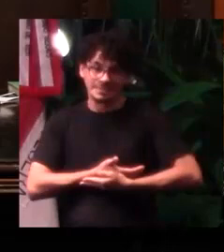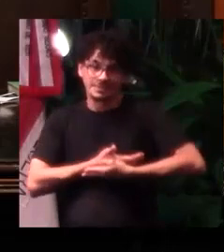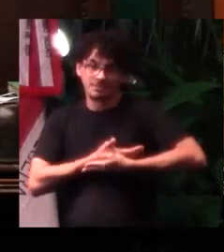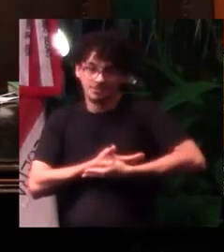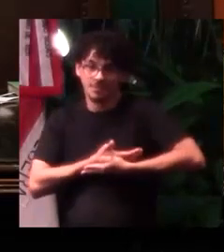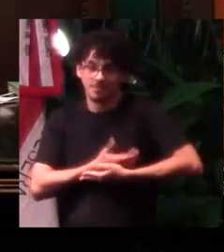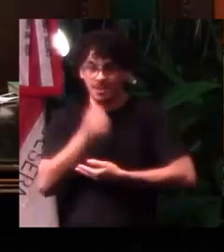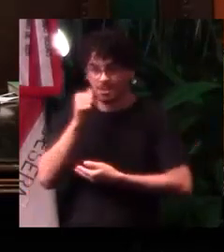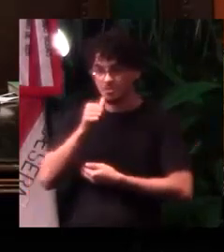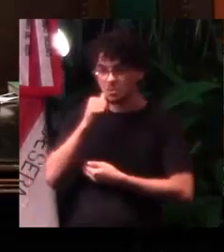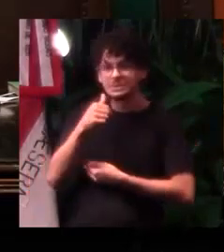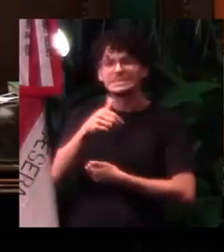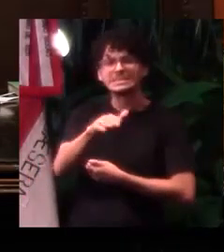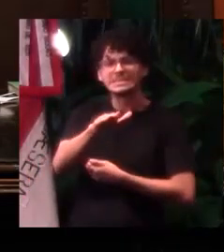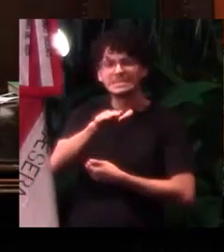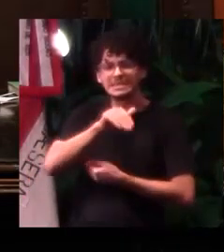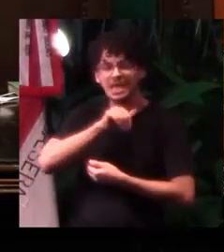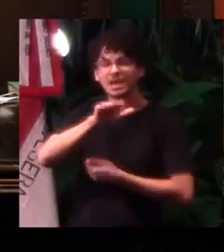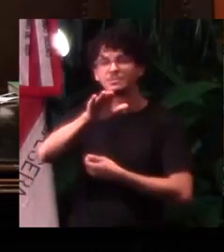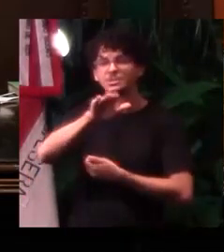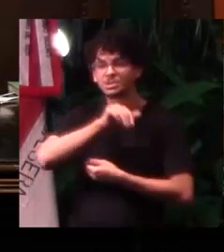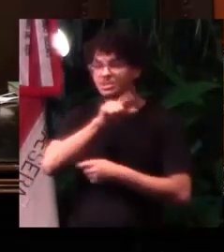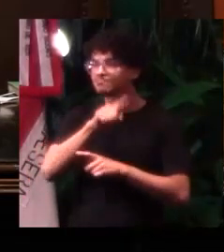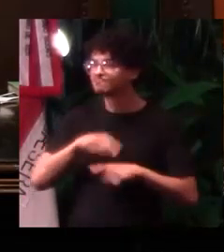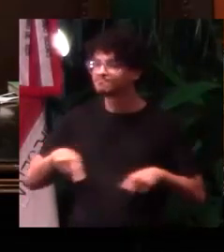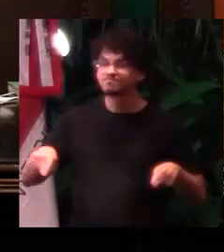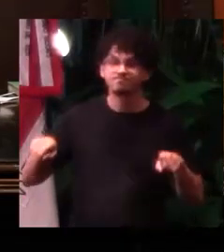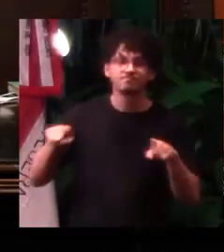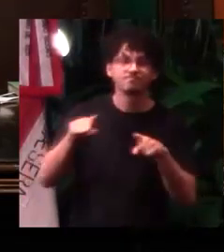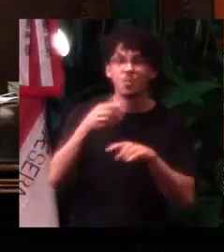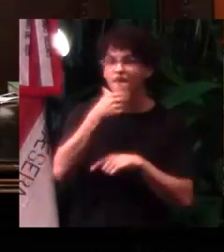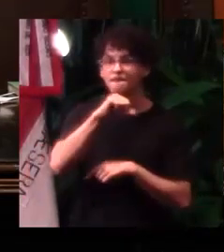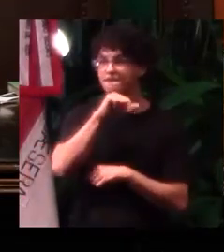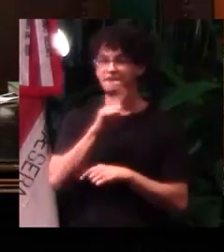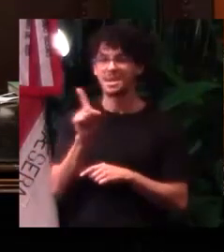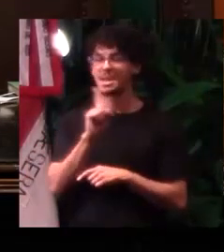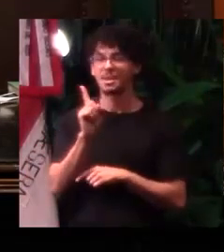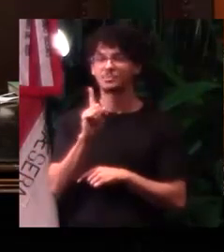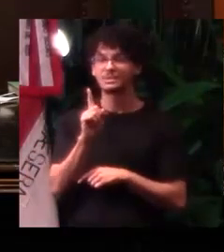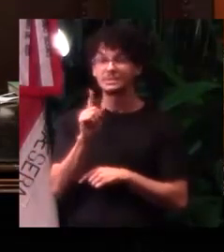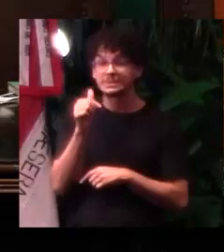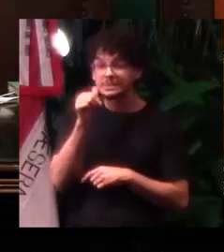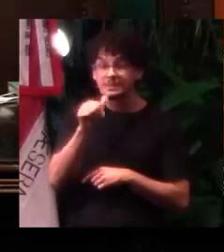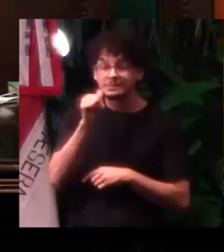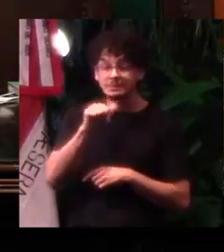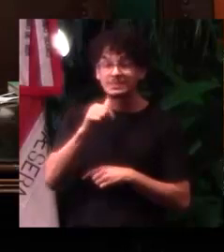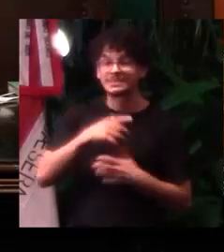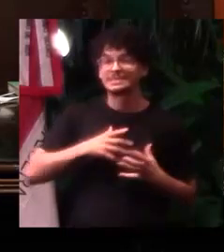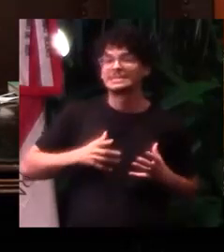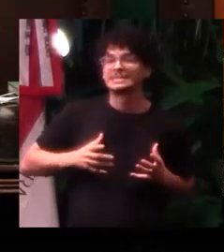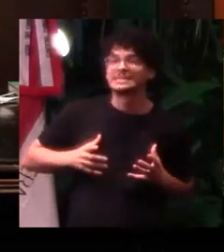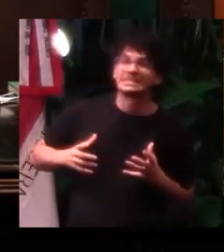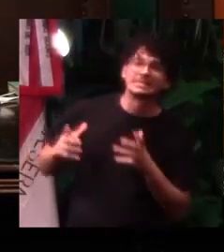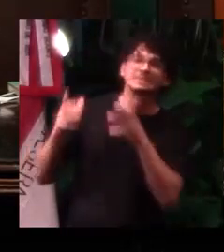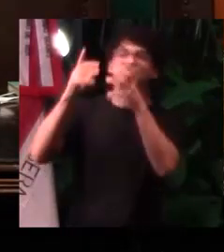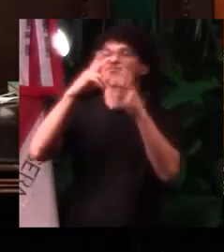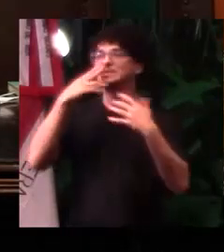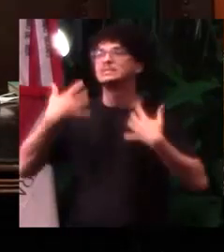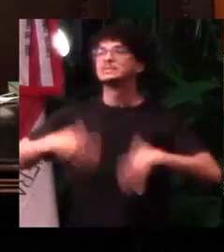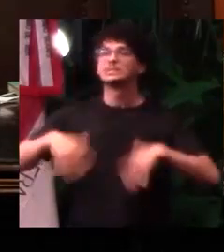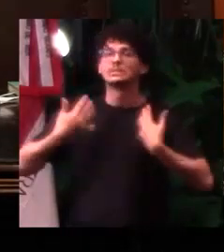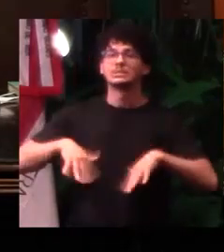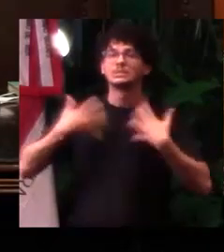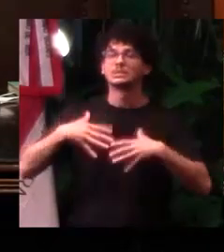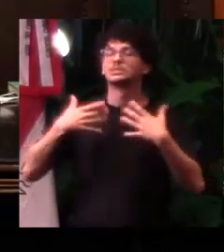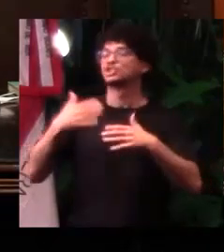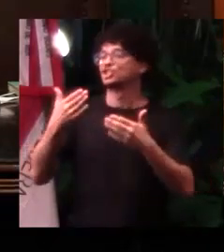pelo pai, chamam, e ele não aparece. Aí ela, meio que num desespero, levanta a criancinha e chama